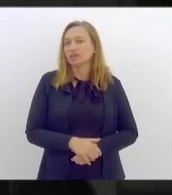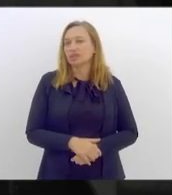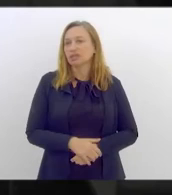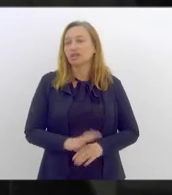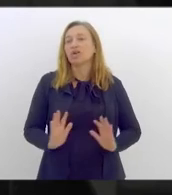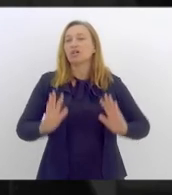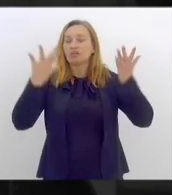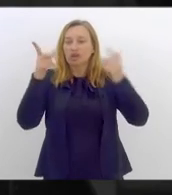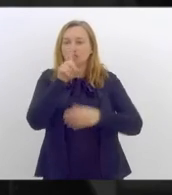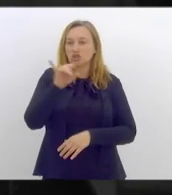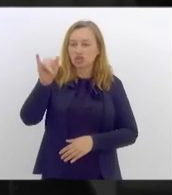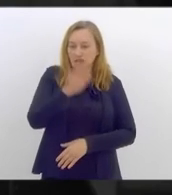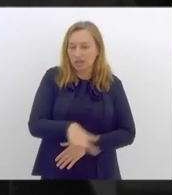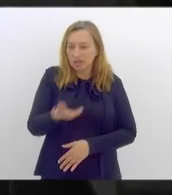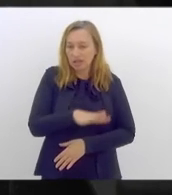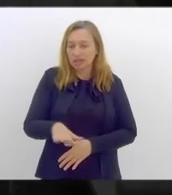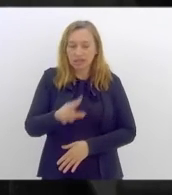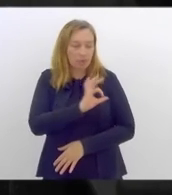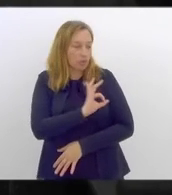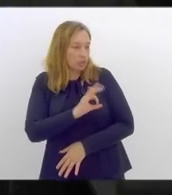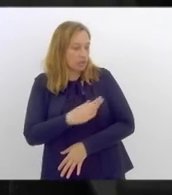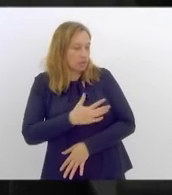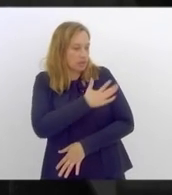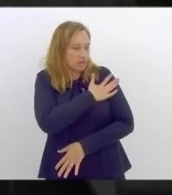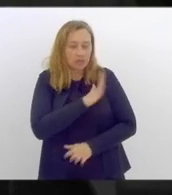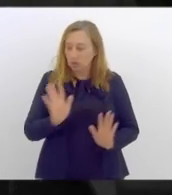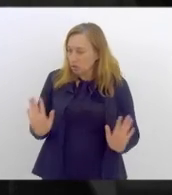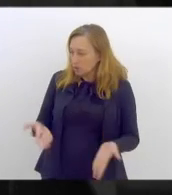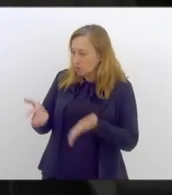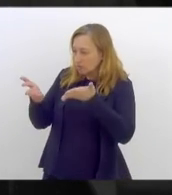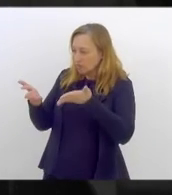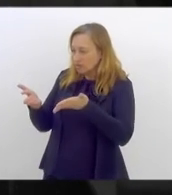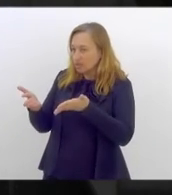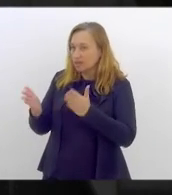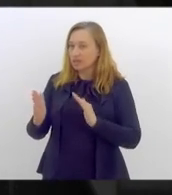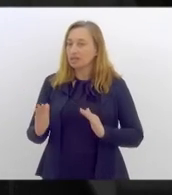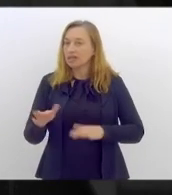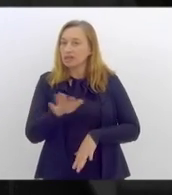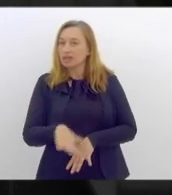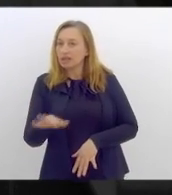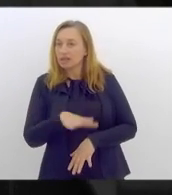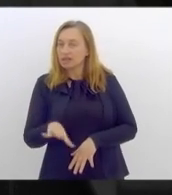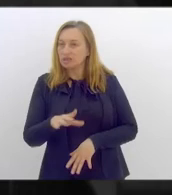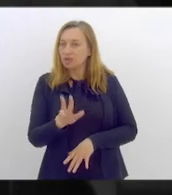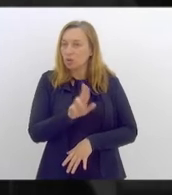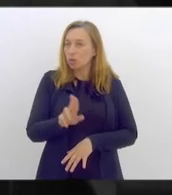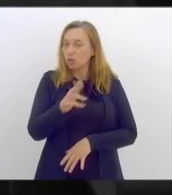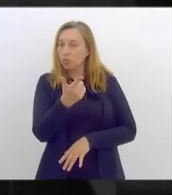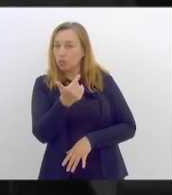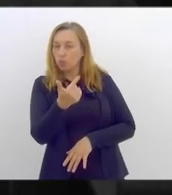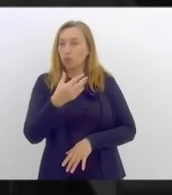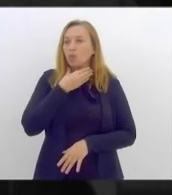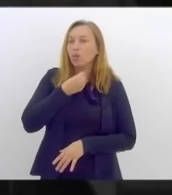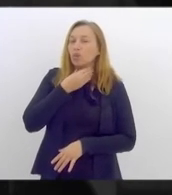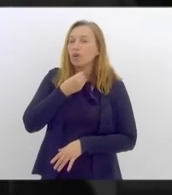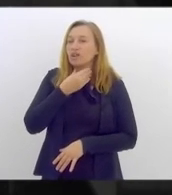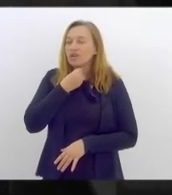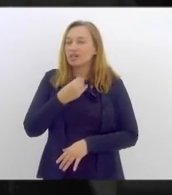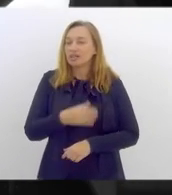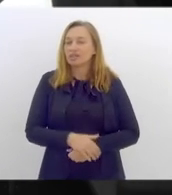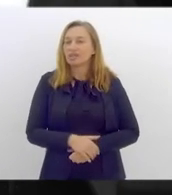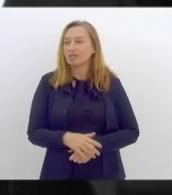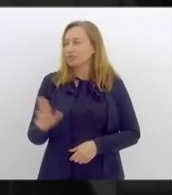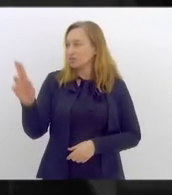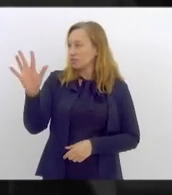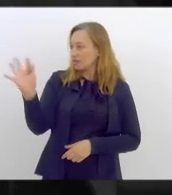do dia da criança na polícia militar e a polícia militar incentivando que a criança é seja portadora de um simulado de um fuzil né numa